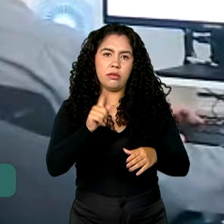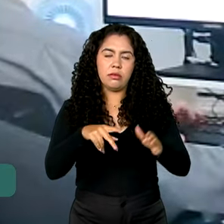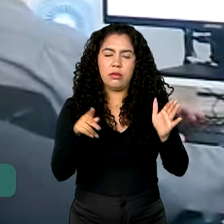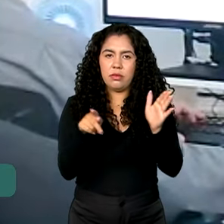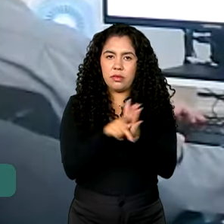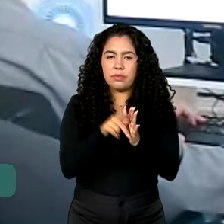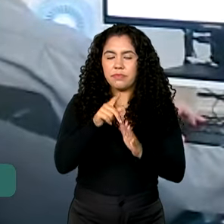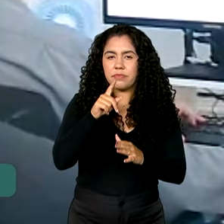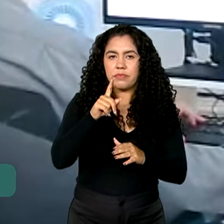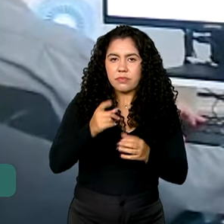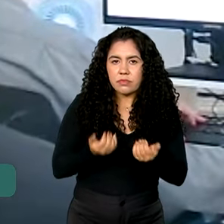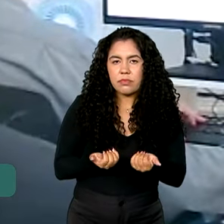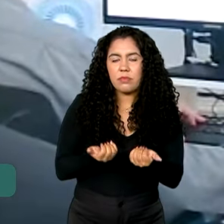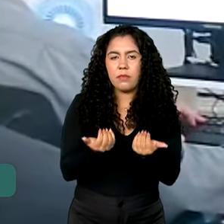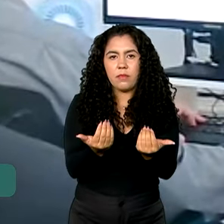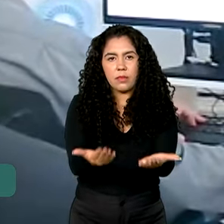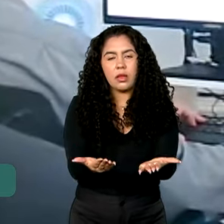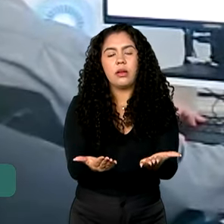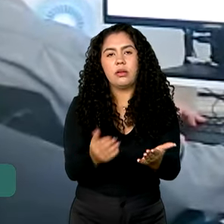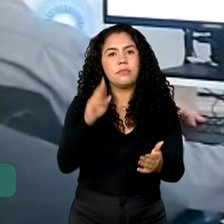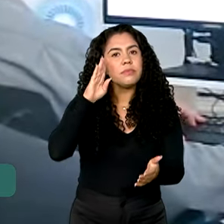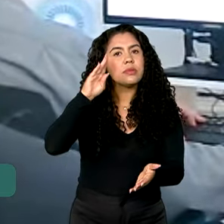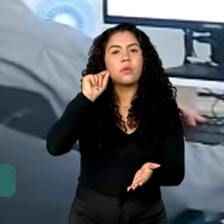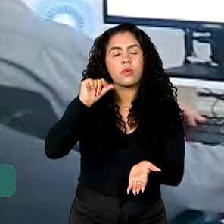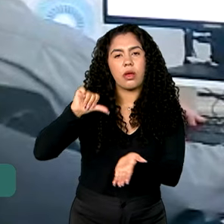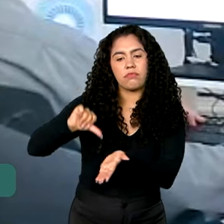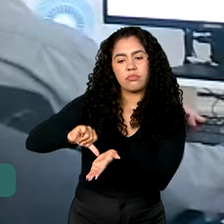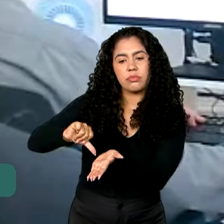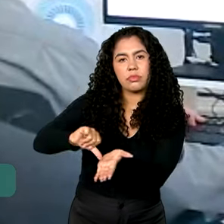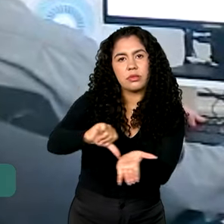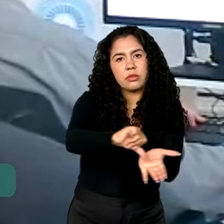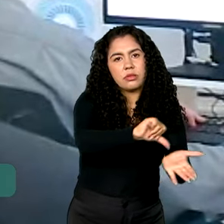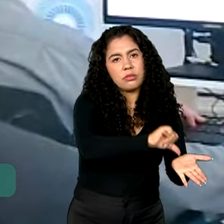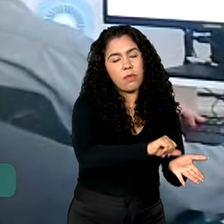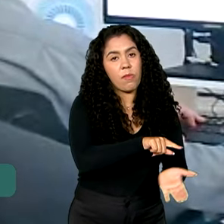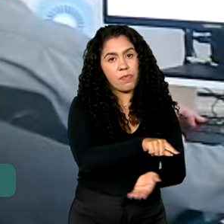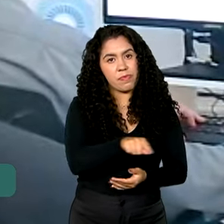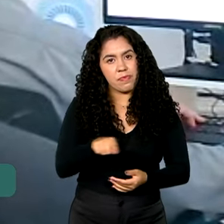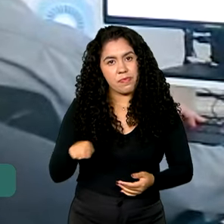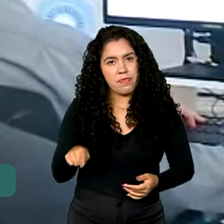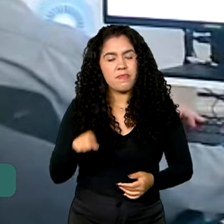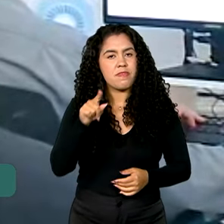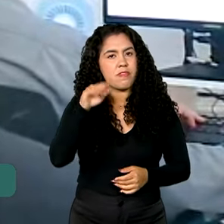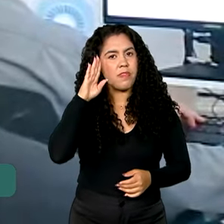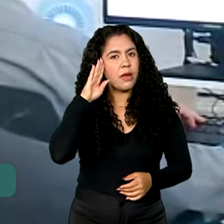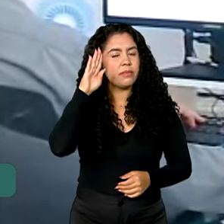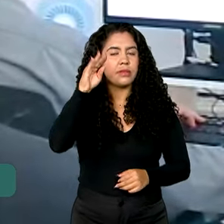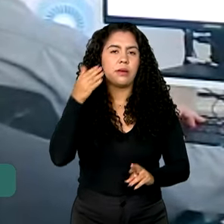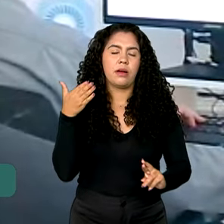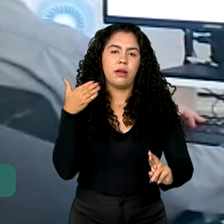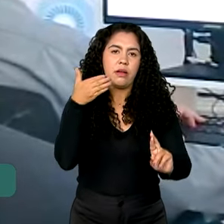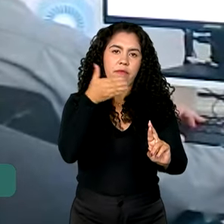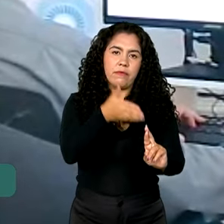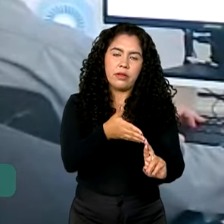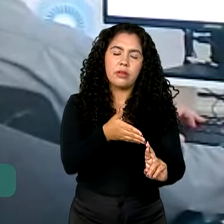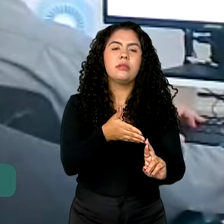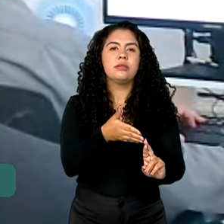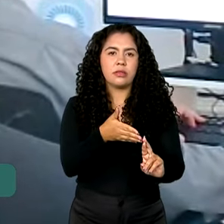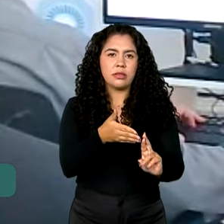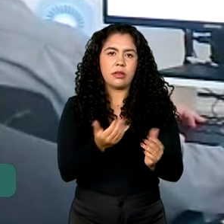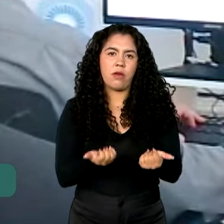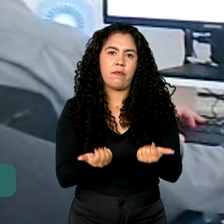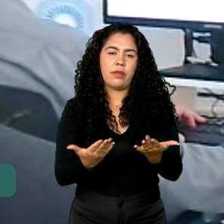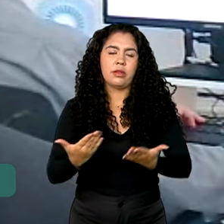atenção especializada, a exemplo dos centros de atenção psicossocial, que são a nossa principal referência de